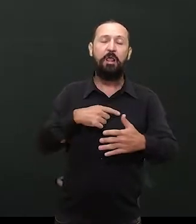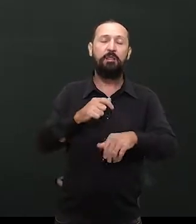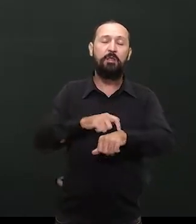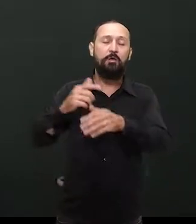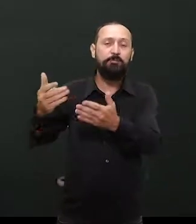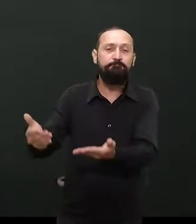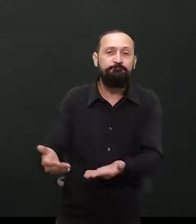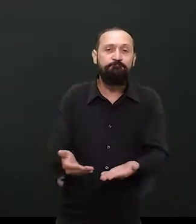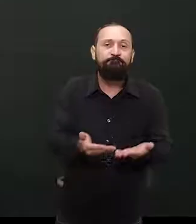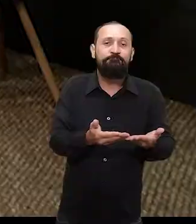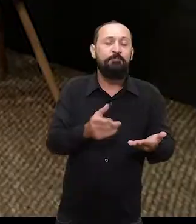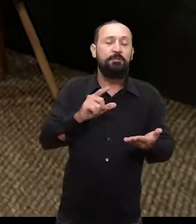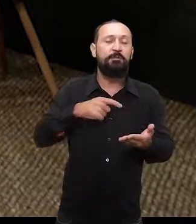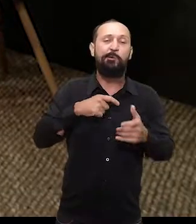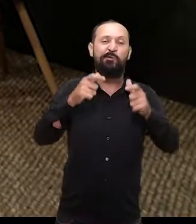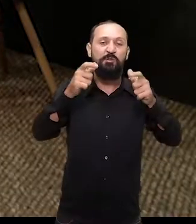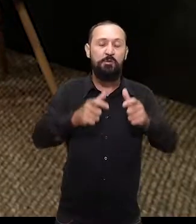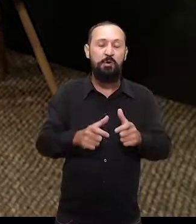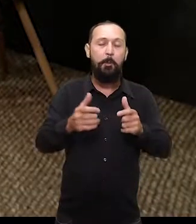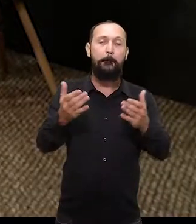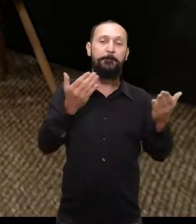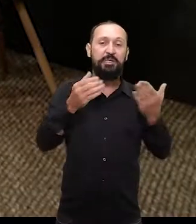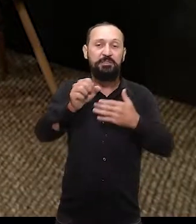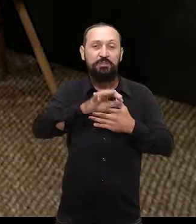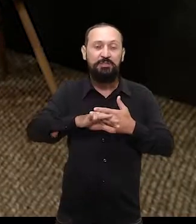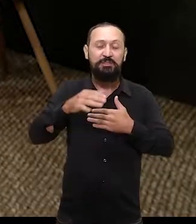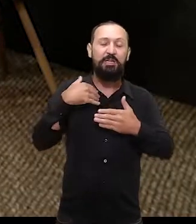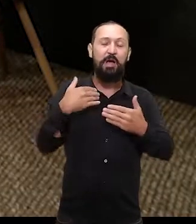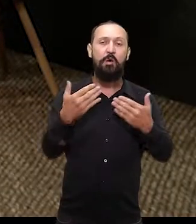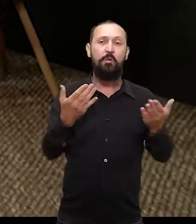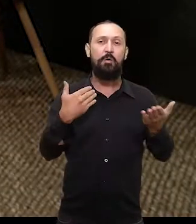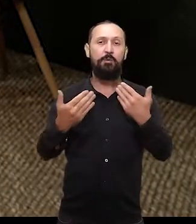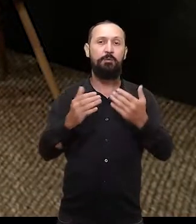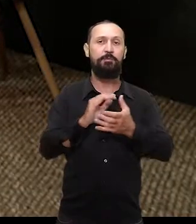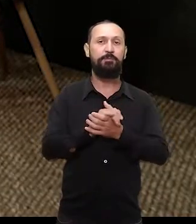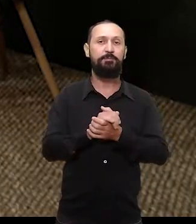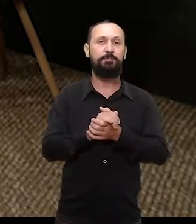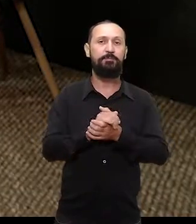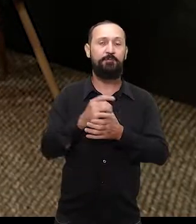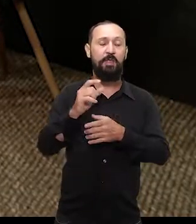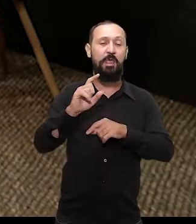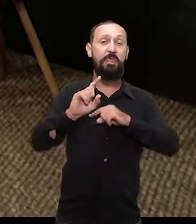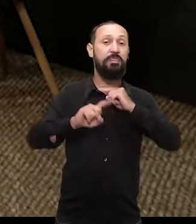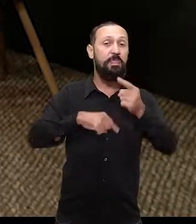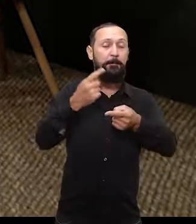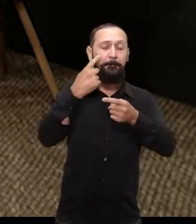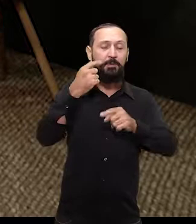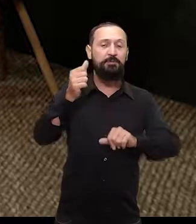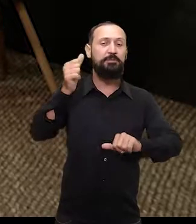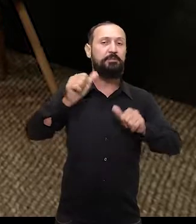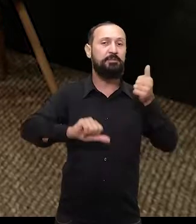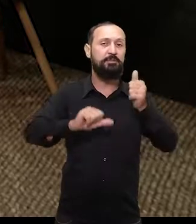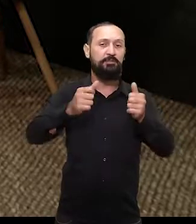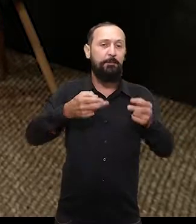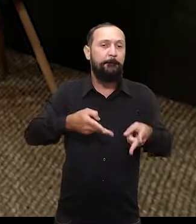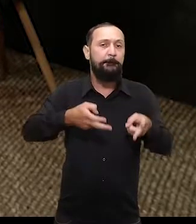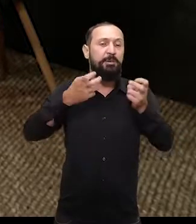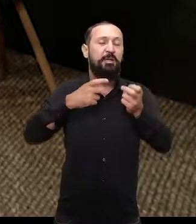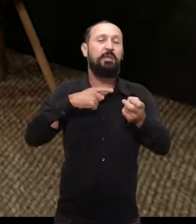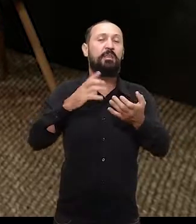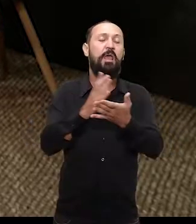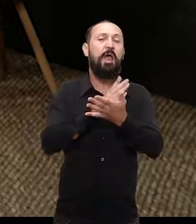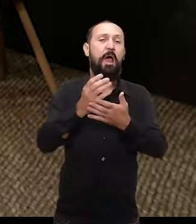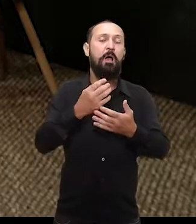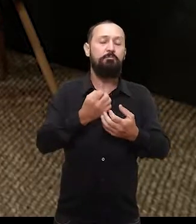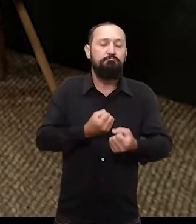recebida é passa por um setor psicossocial é se após essa análise percebemos que há